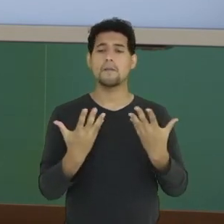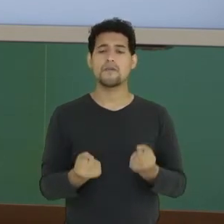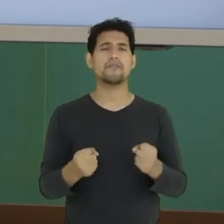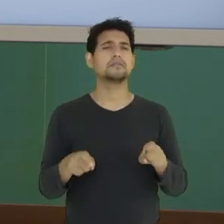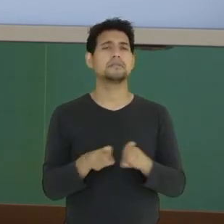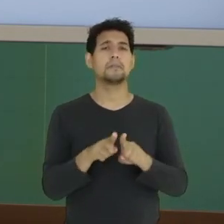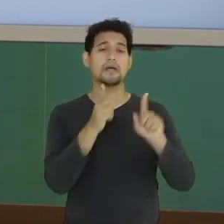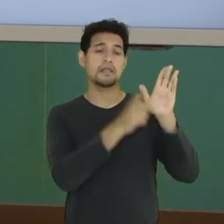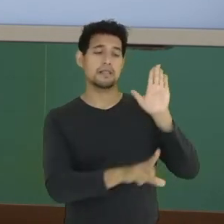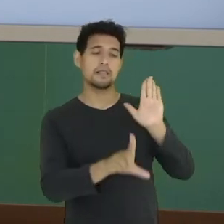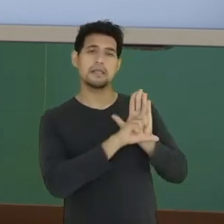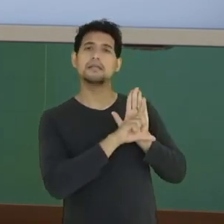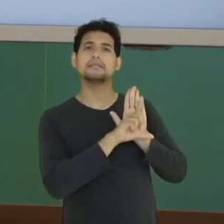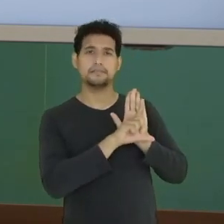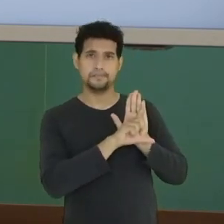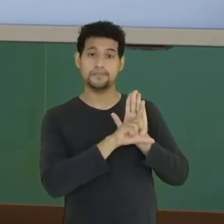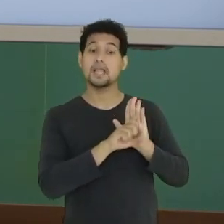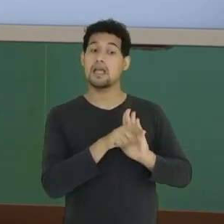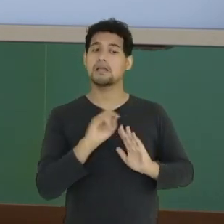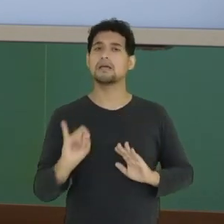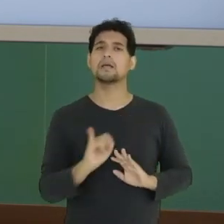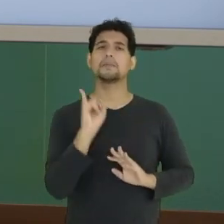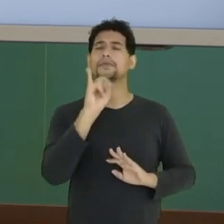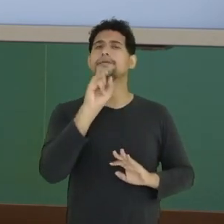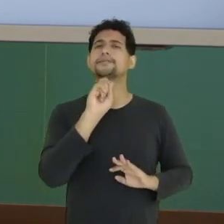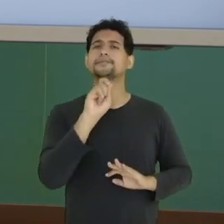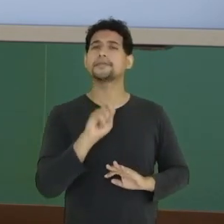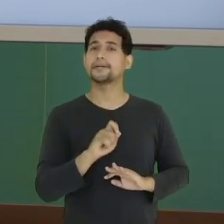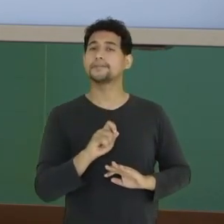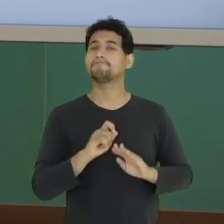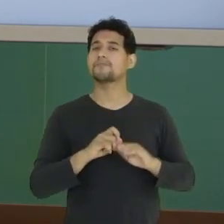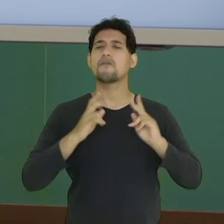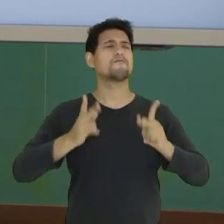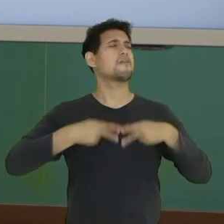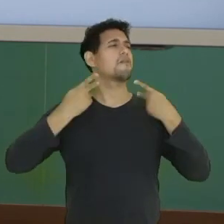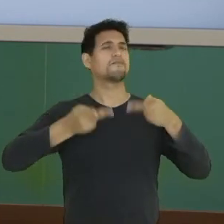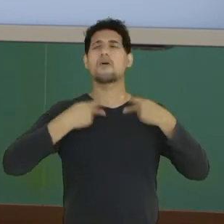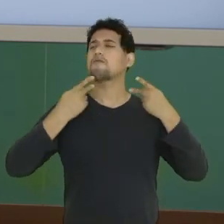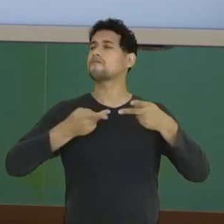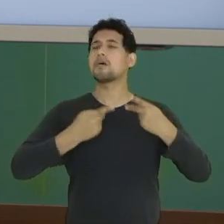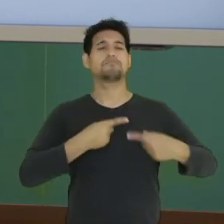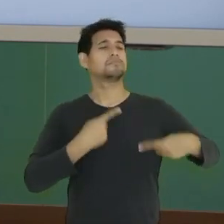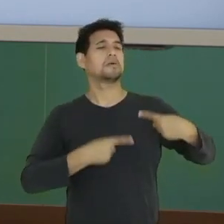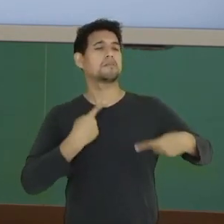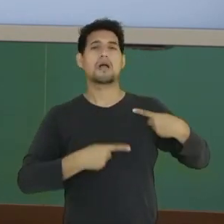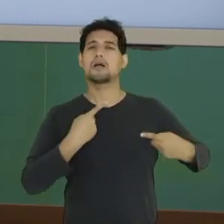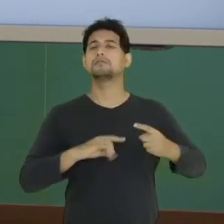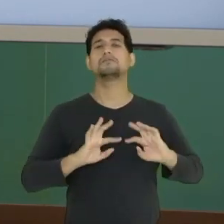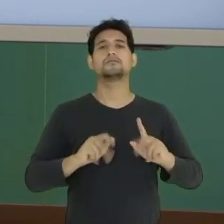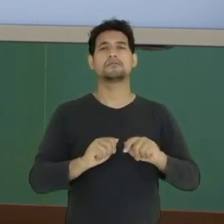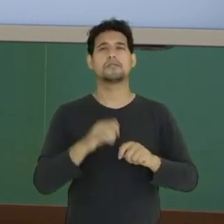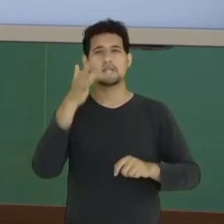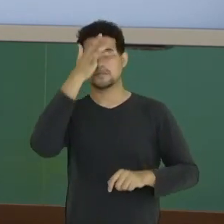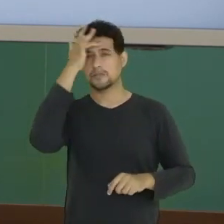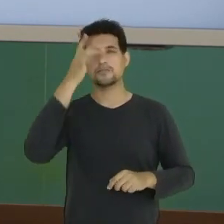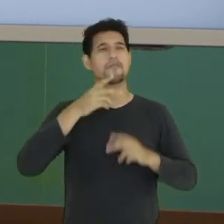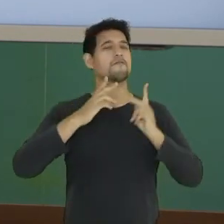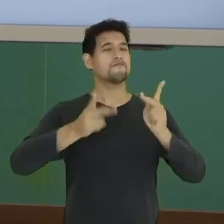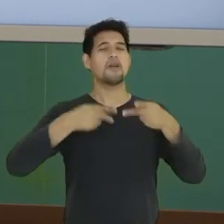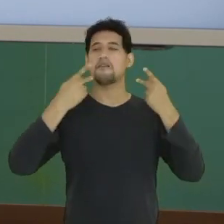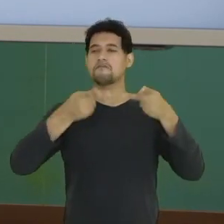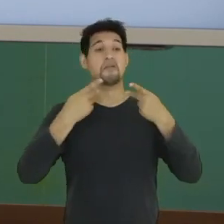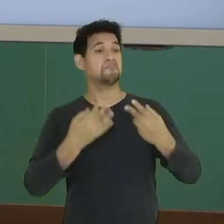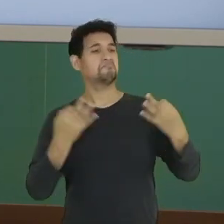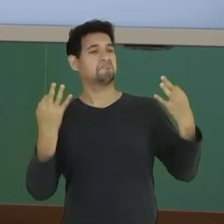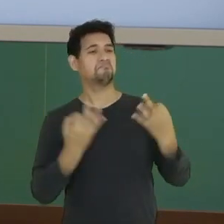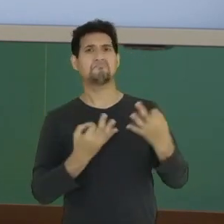da legislação. Daí a importância do bem falar, do debate público. Aquele que vencia os debates era